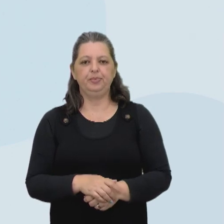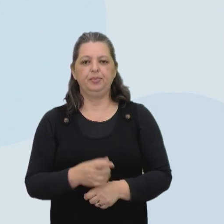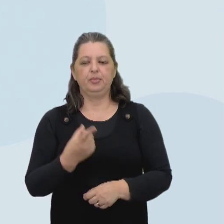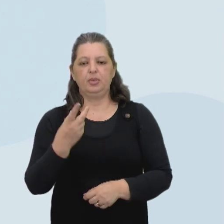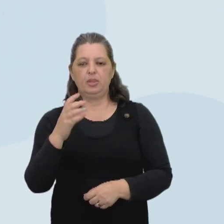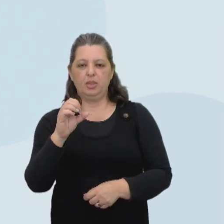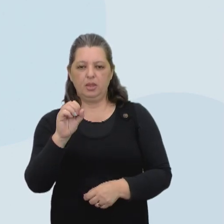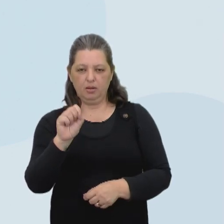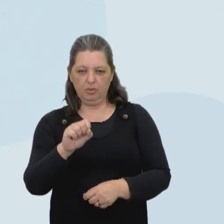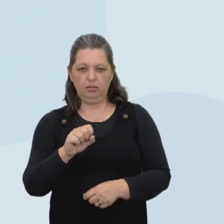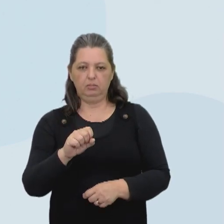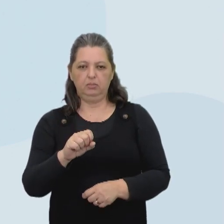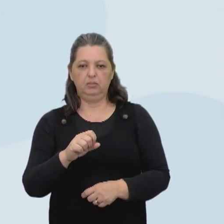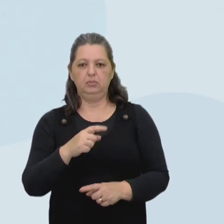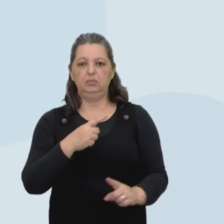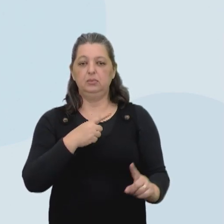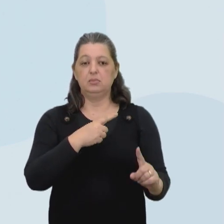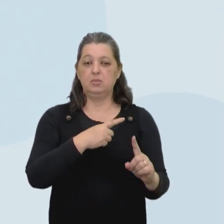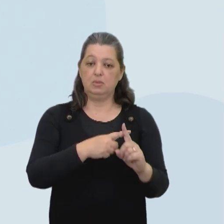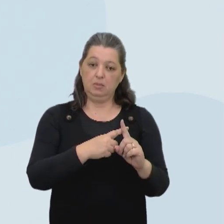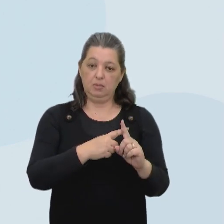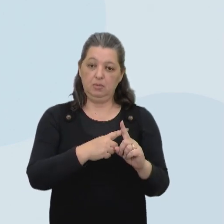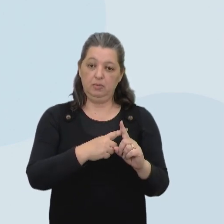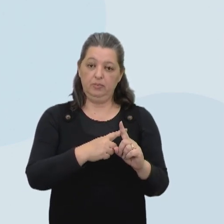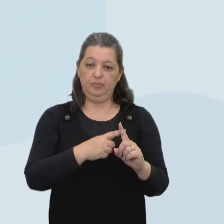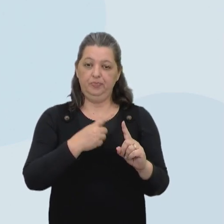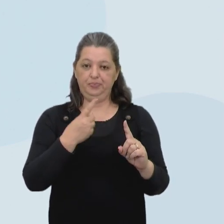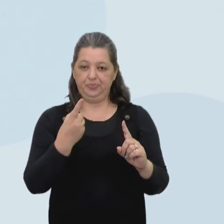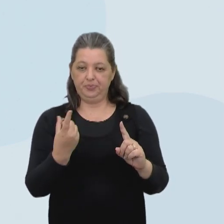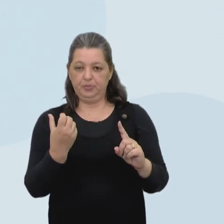180 mais o que a gente tinha da circunferência,